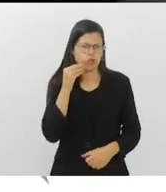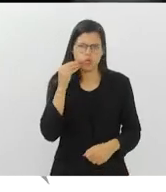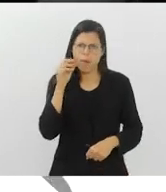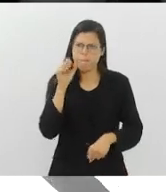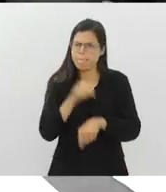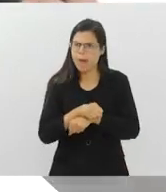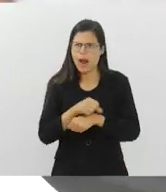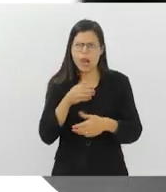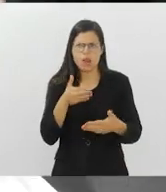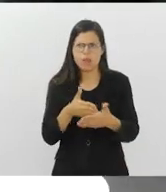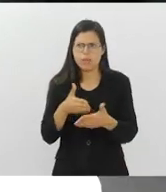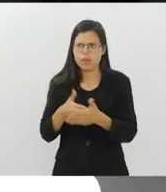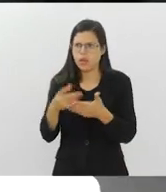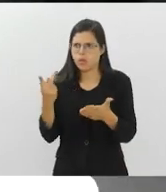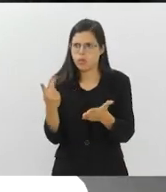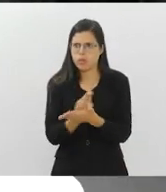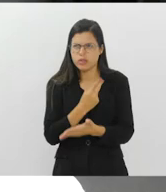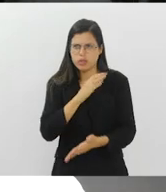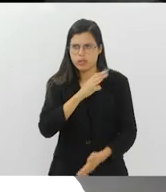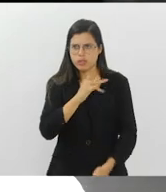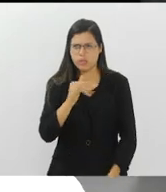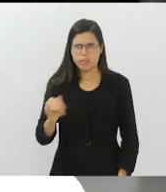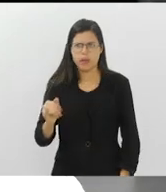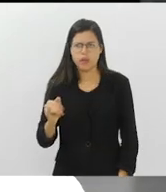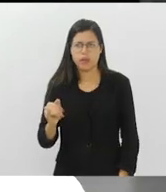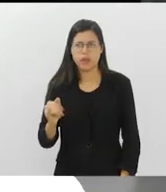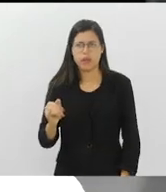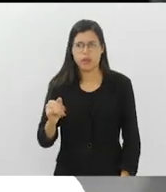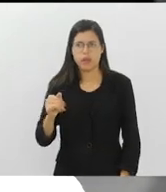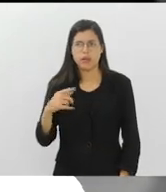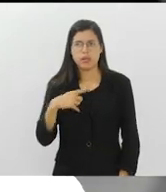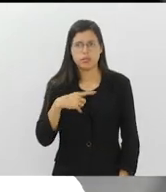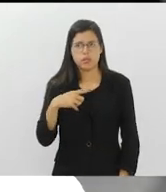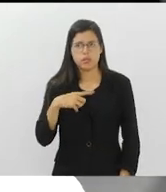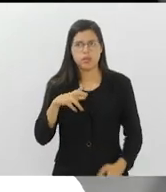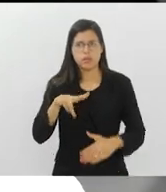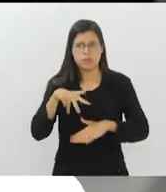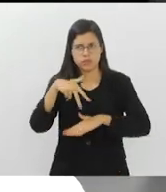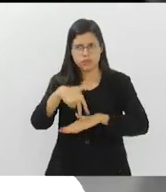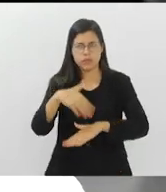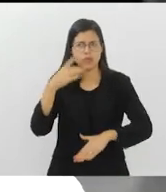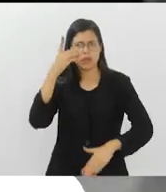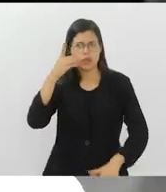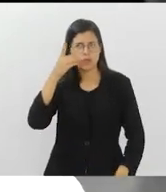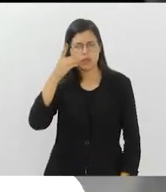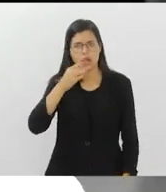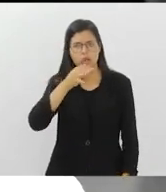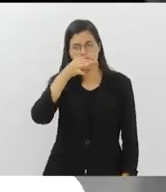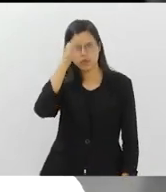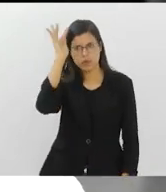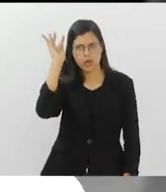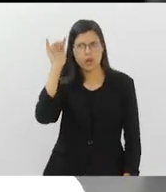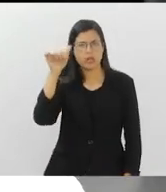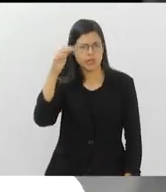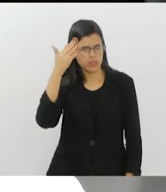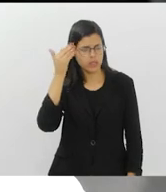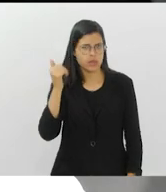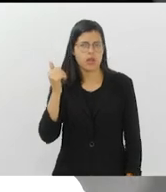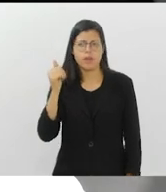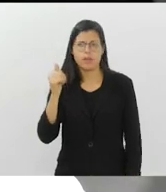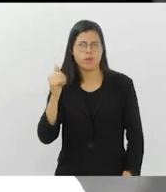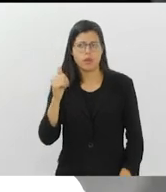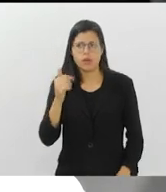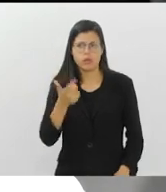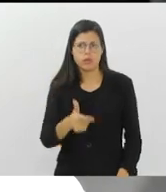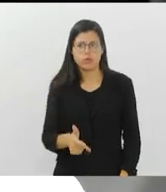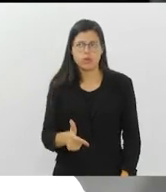fazer com que não acontecesse essa CPI. A gente teve sempre à disposição do deputado Fred, ele sabe disso. Em nenhum momento nós não entramos